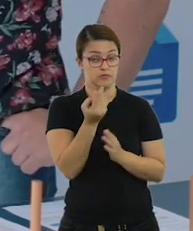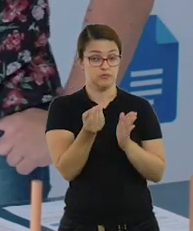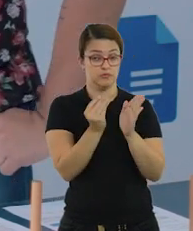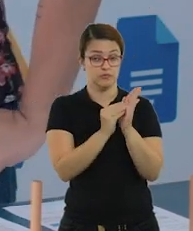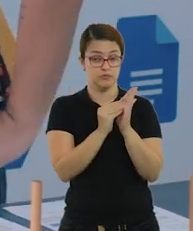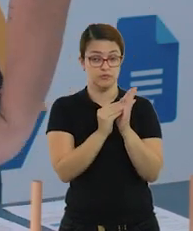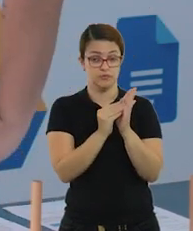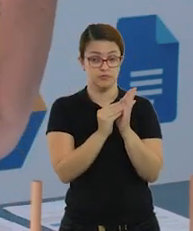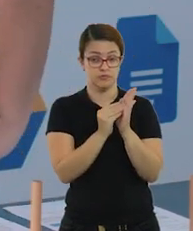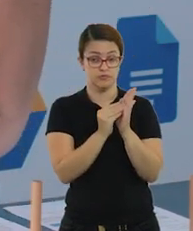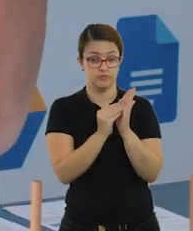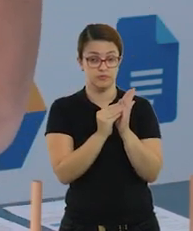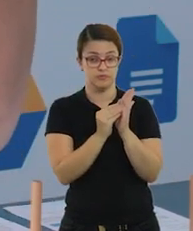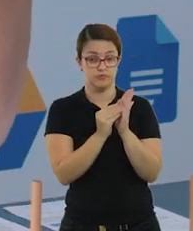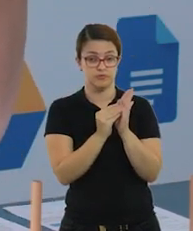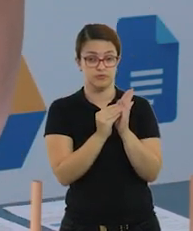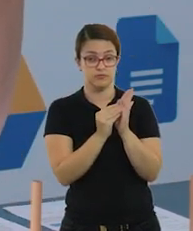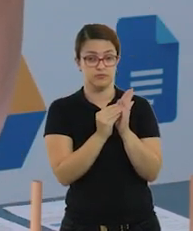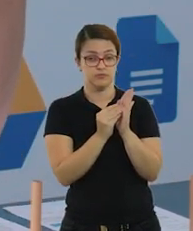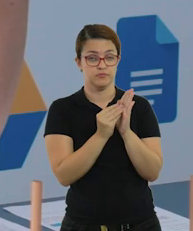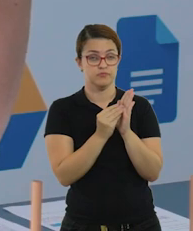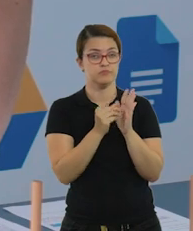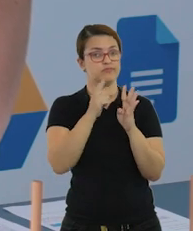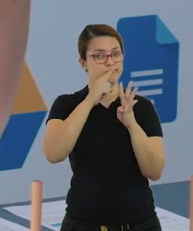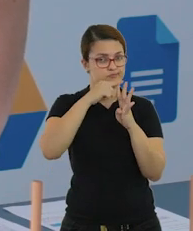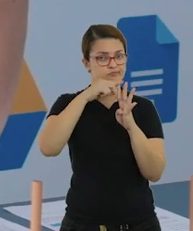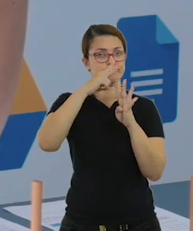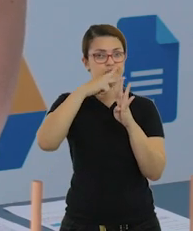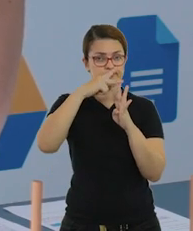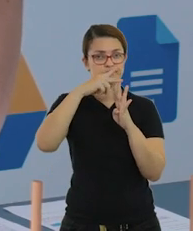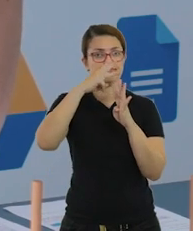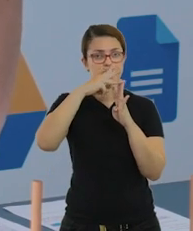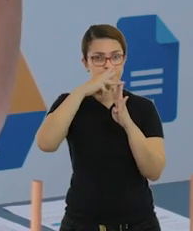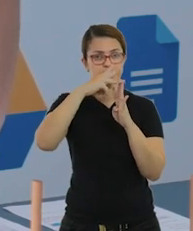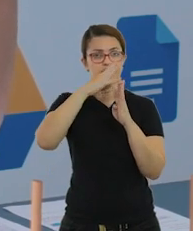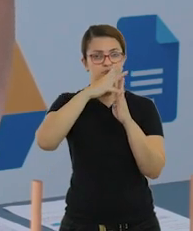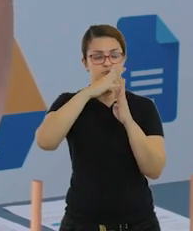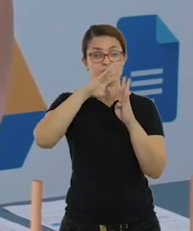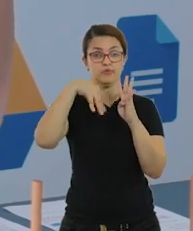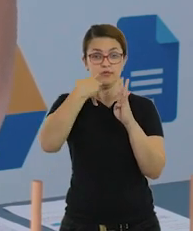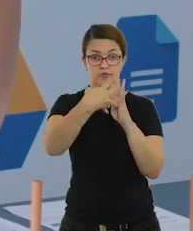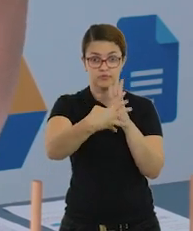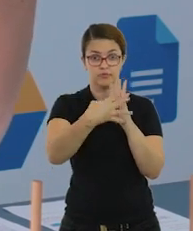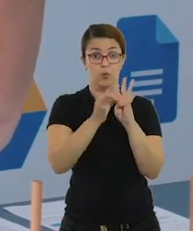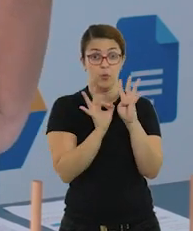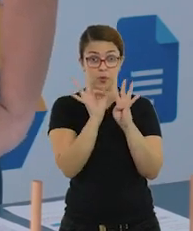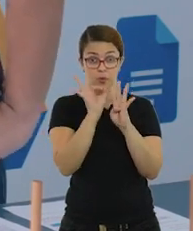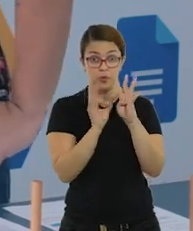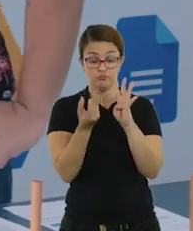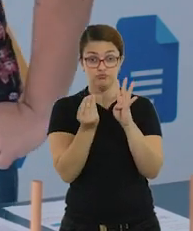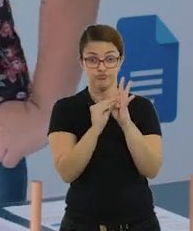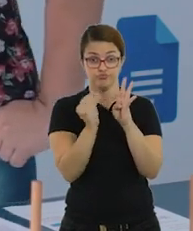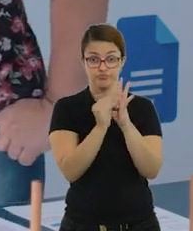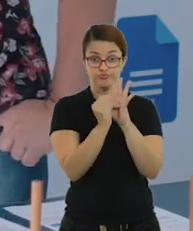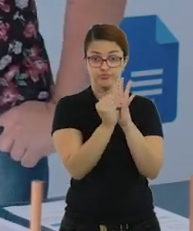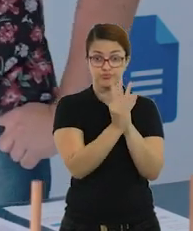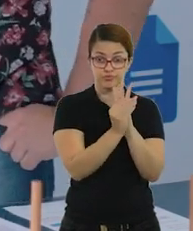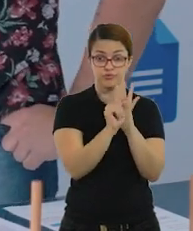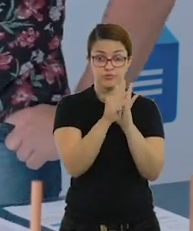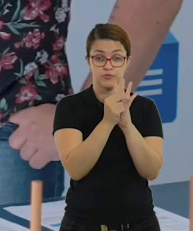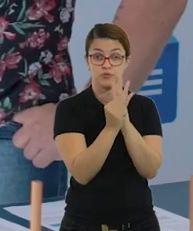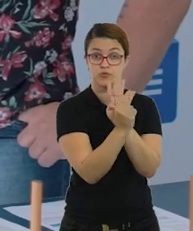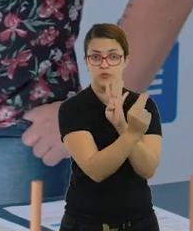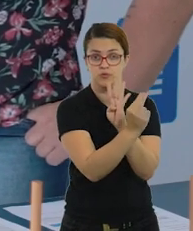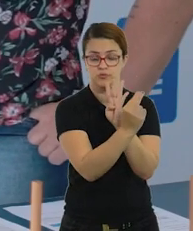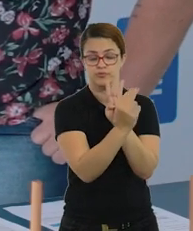13.682. Você vai colocar as unidades, as dezenas, as centenas, unidades de milhar, dezenas de milhar na ordem certa e vai